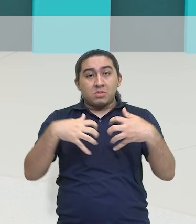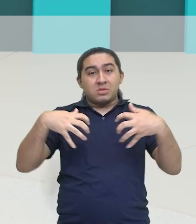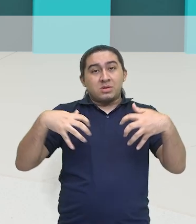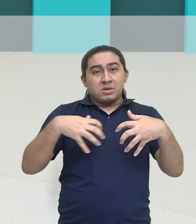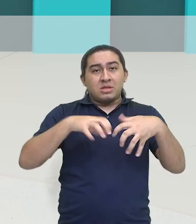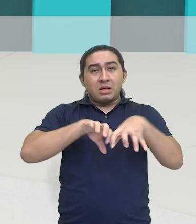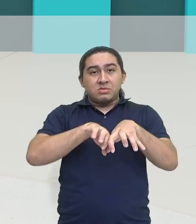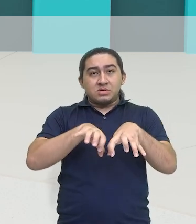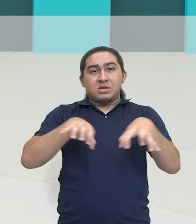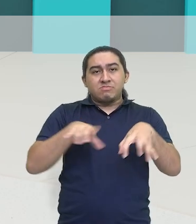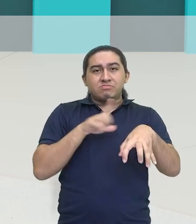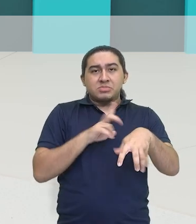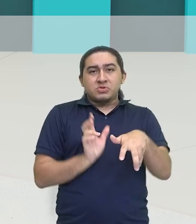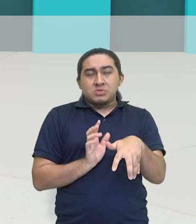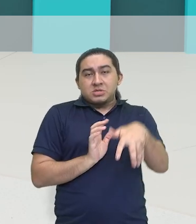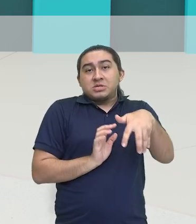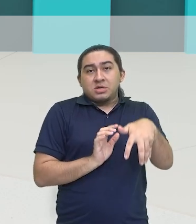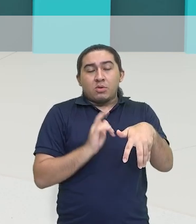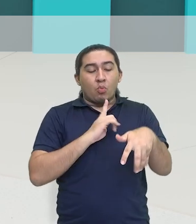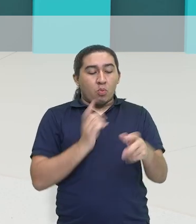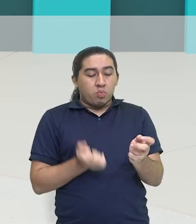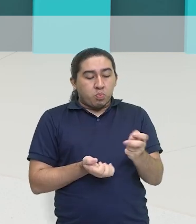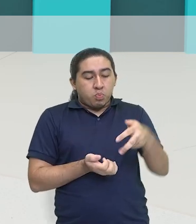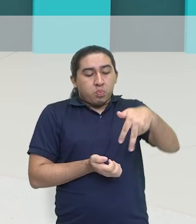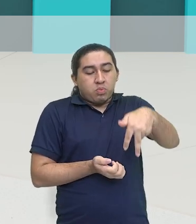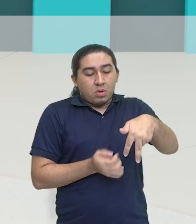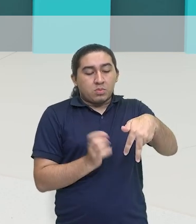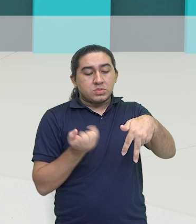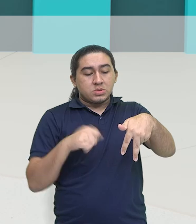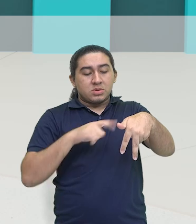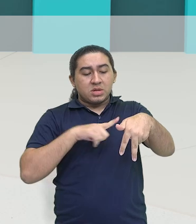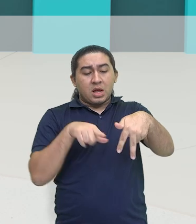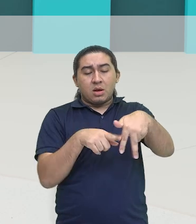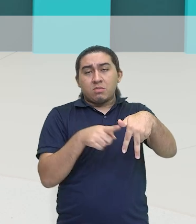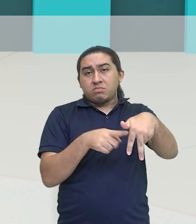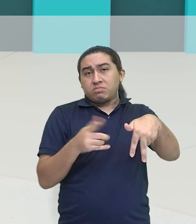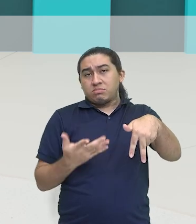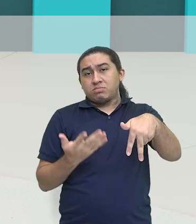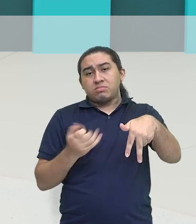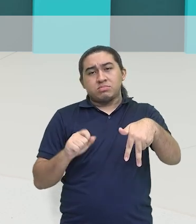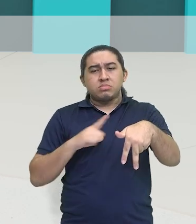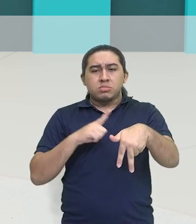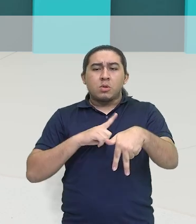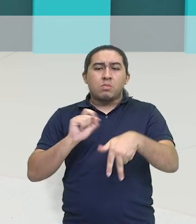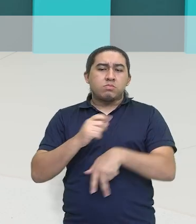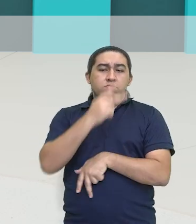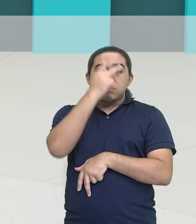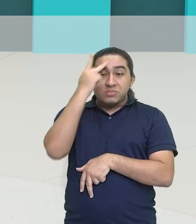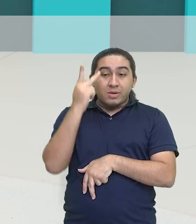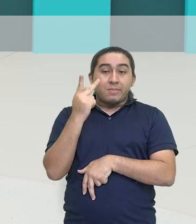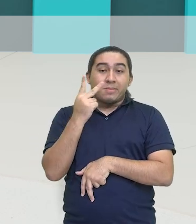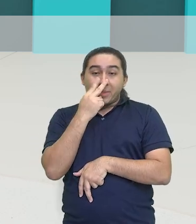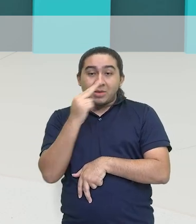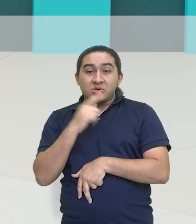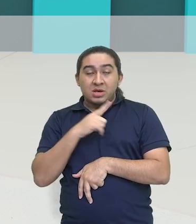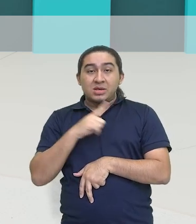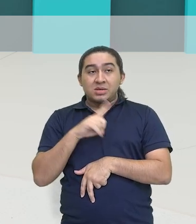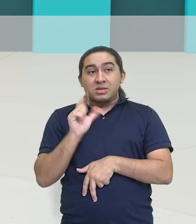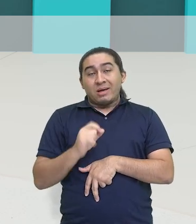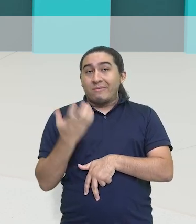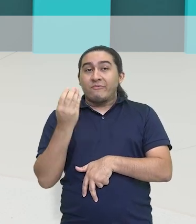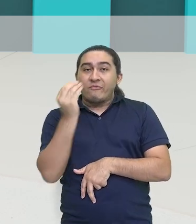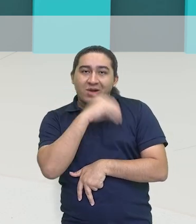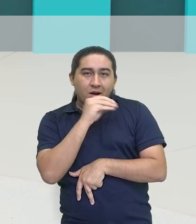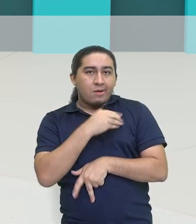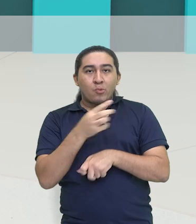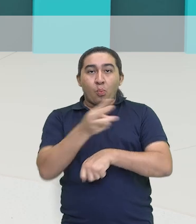quadril. E aí, para levantar, tem gente que, logicamente, por fraqueza do glúteo e